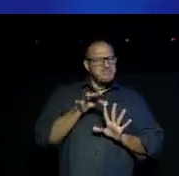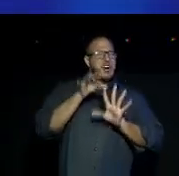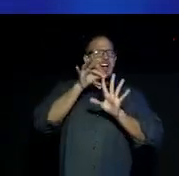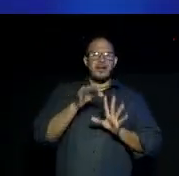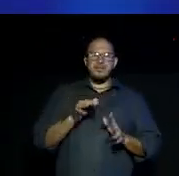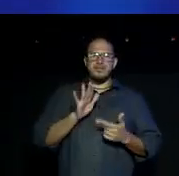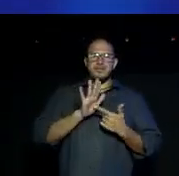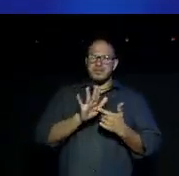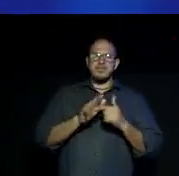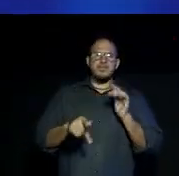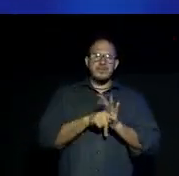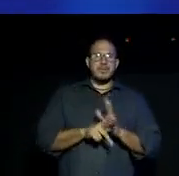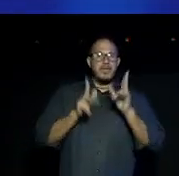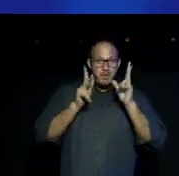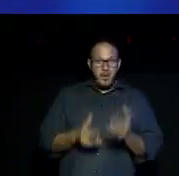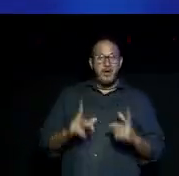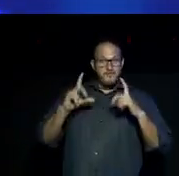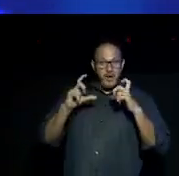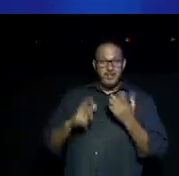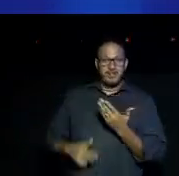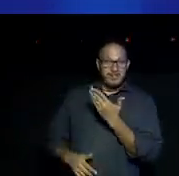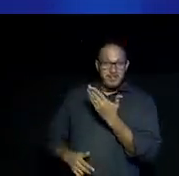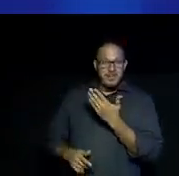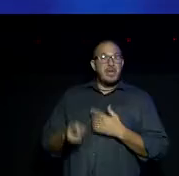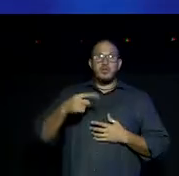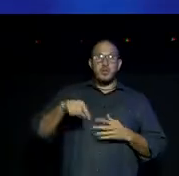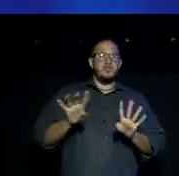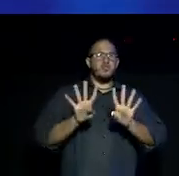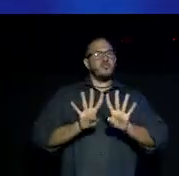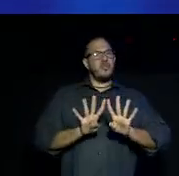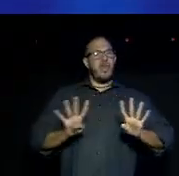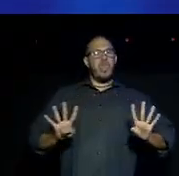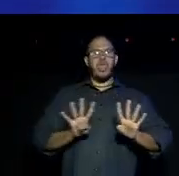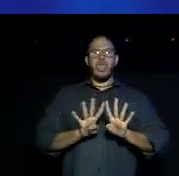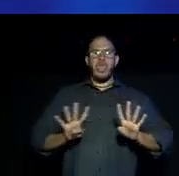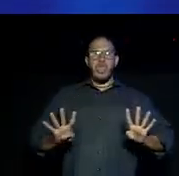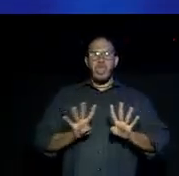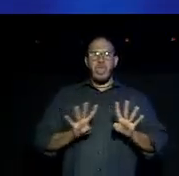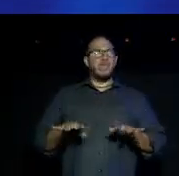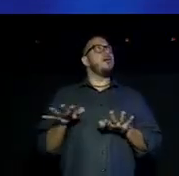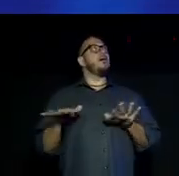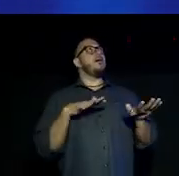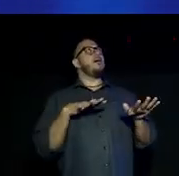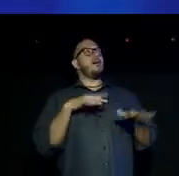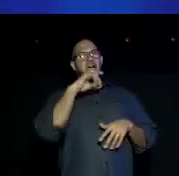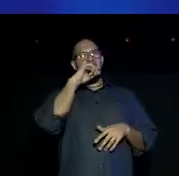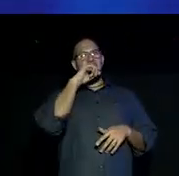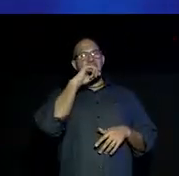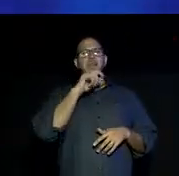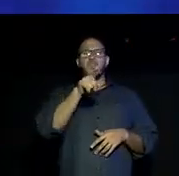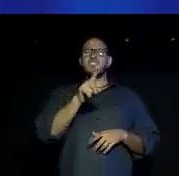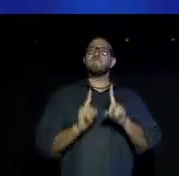de proposta? Como nesses balõezinhos. Todo mundo vai ficar lá embaixo, morrendo de inveja, e você